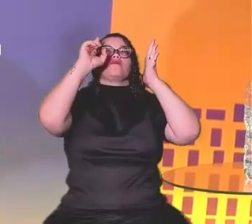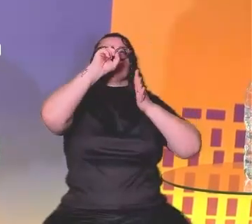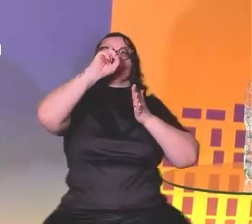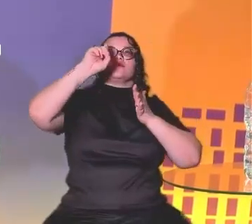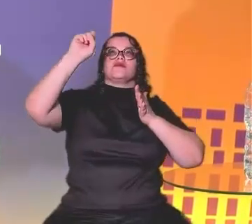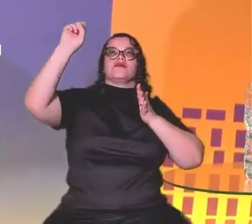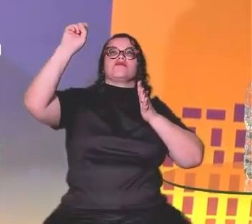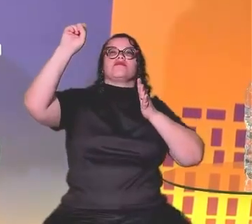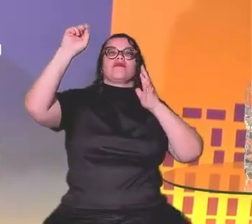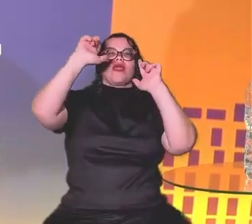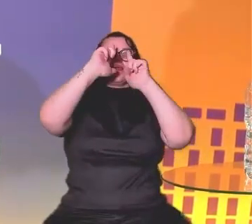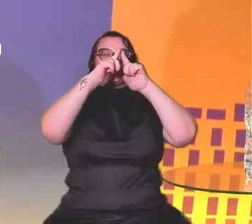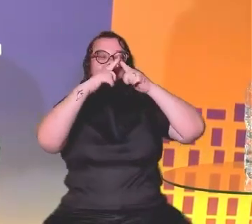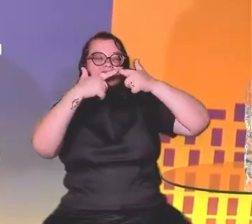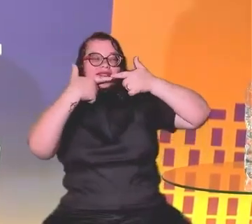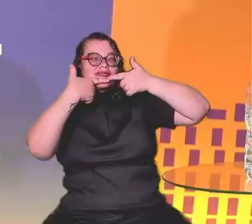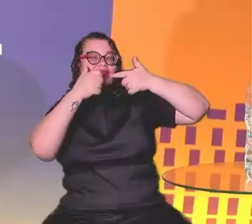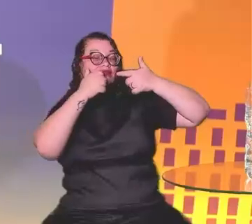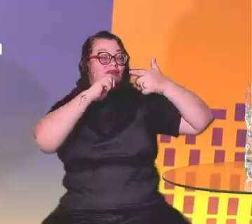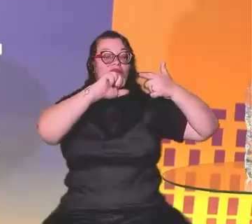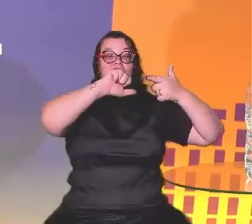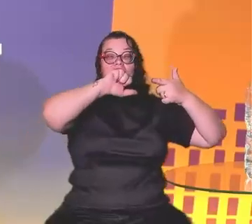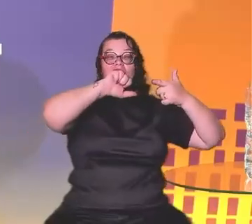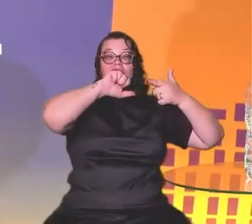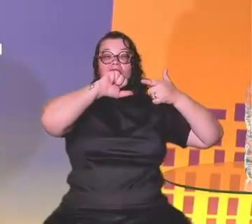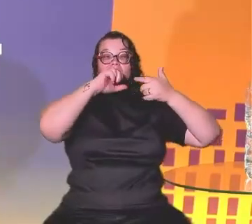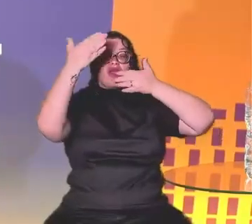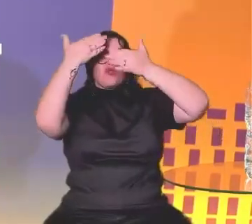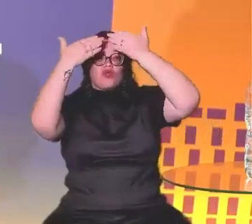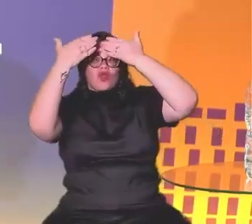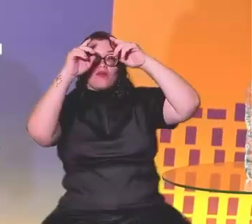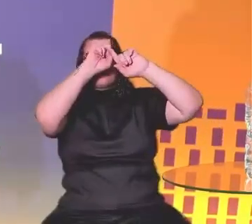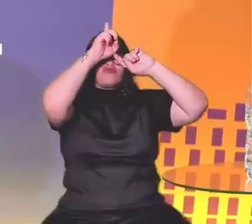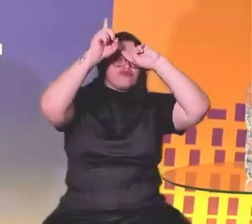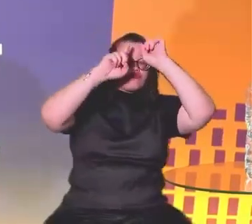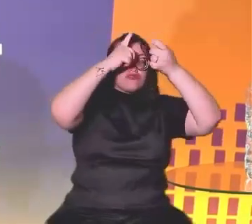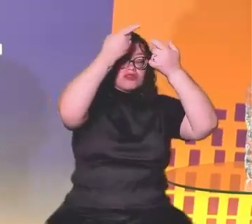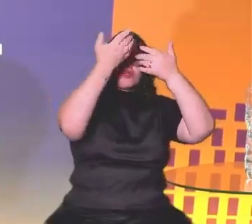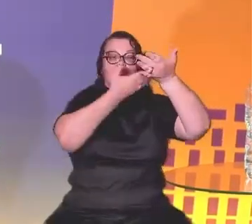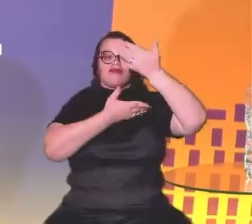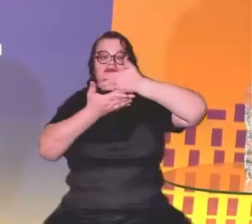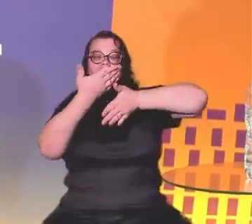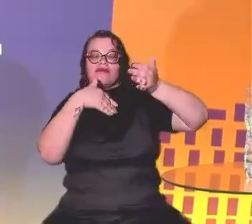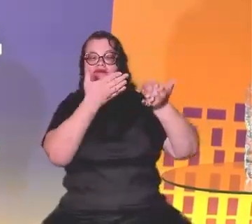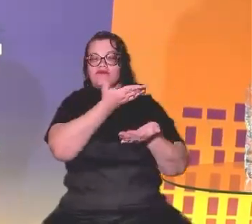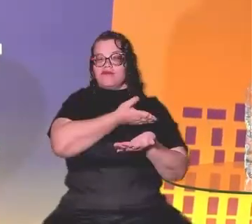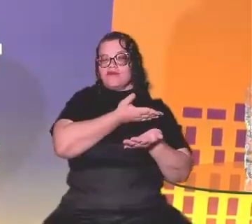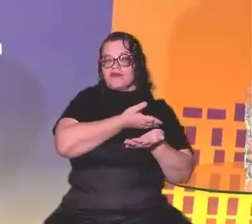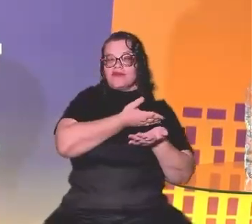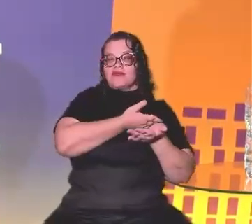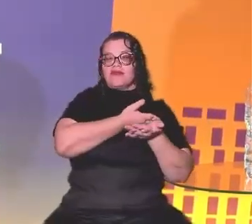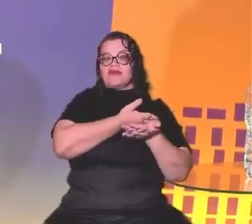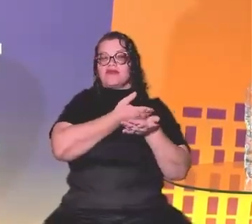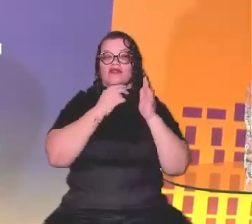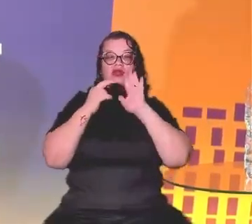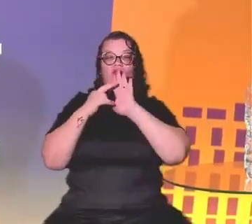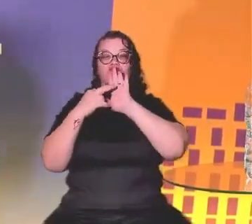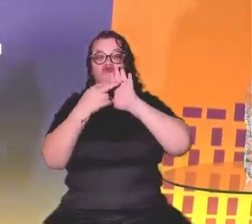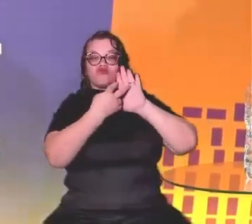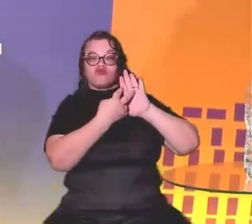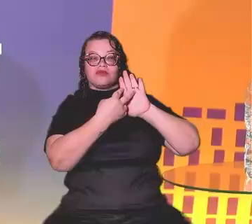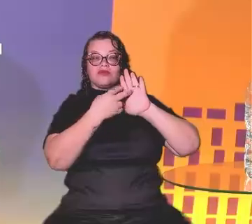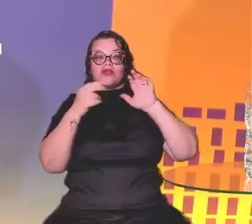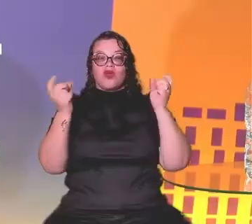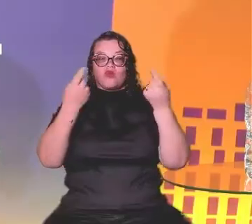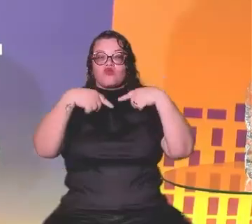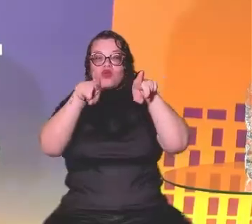Deus. Eu vejo Ele no sorriso da minha mãe, na troca de ideia com os meus amigos, quando eu estou rimando. Então, a visualidade e a poética